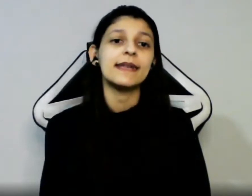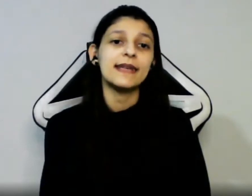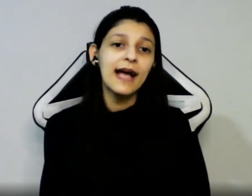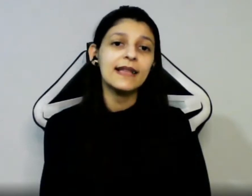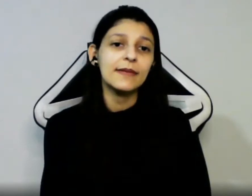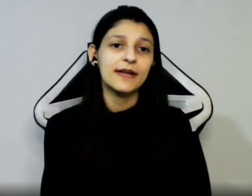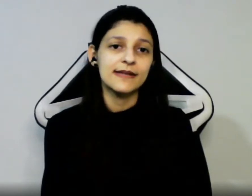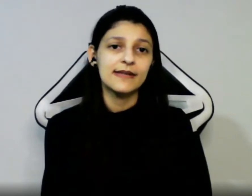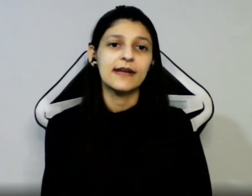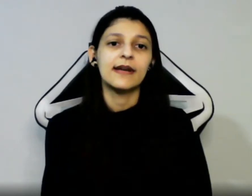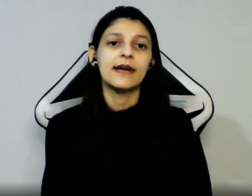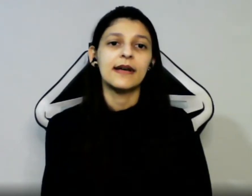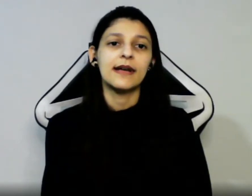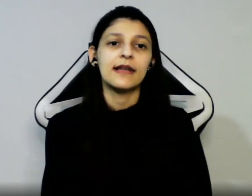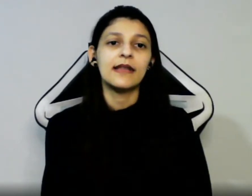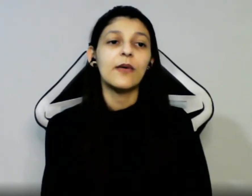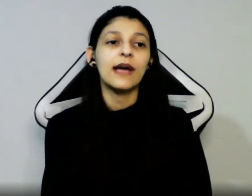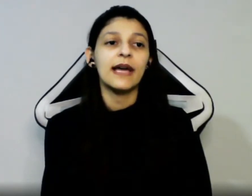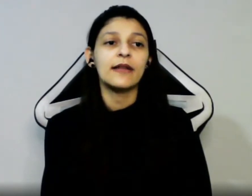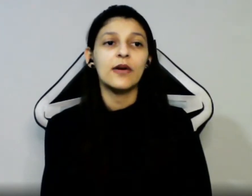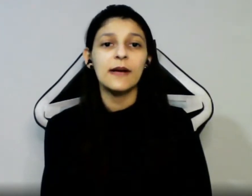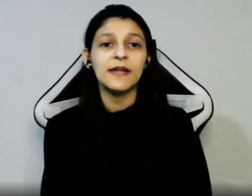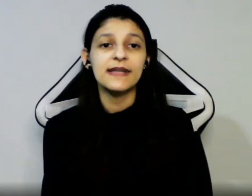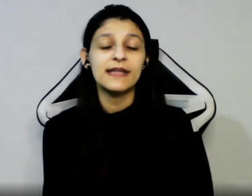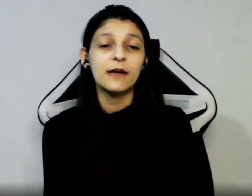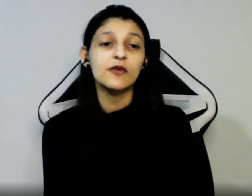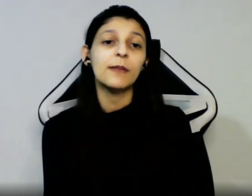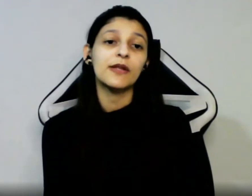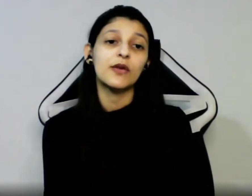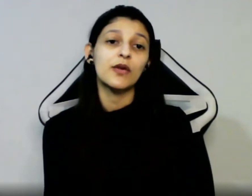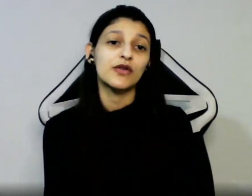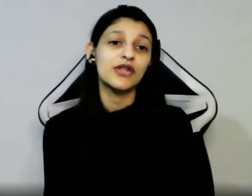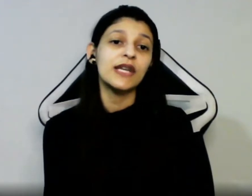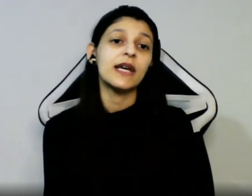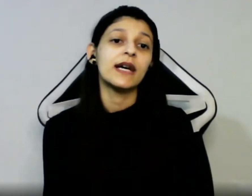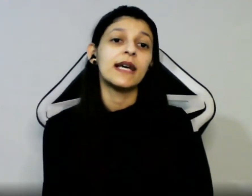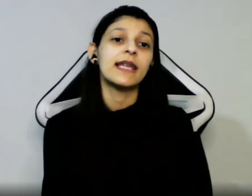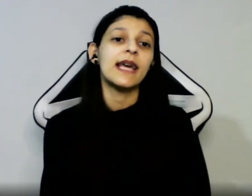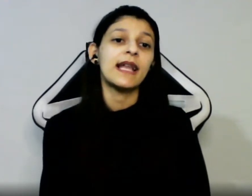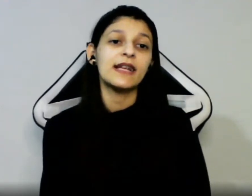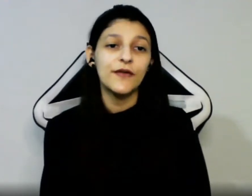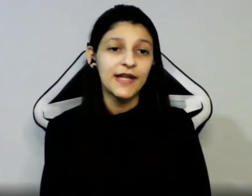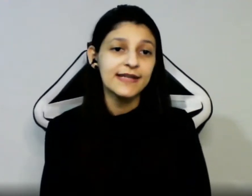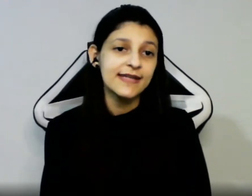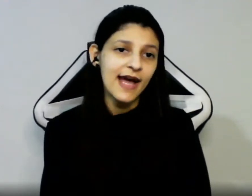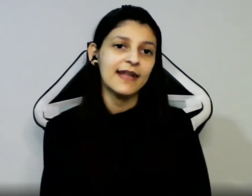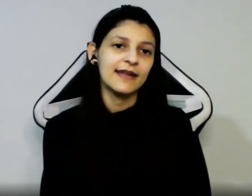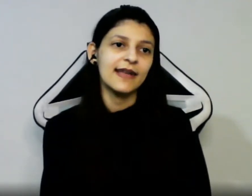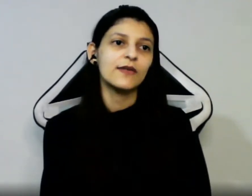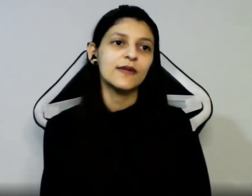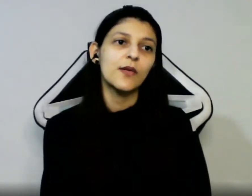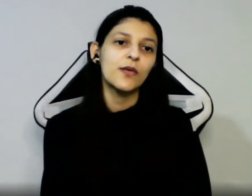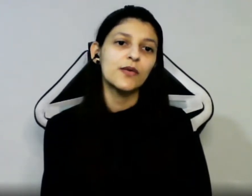português e da Libras. Então, nós apresentamos uma metodologia que ela é